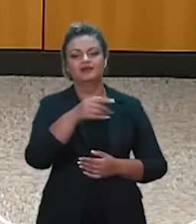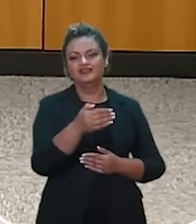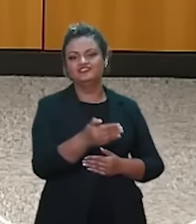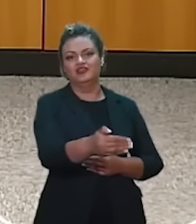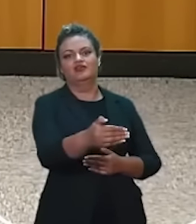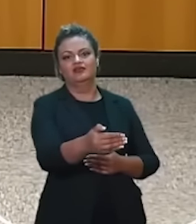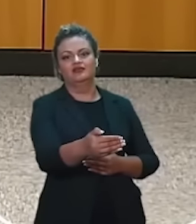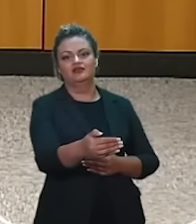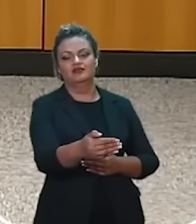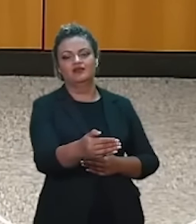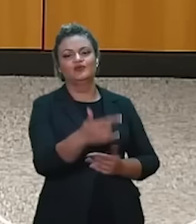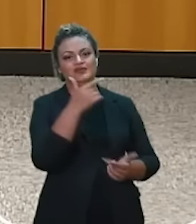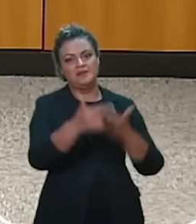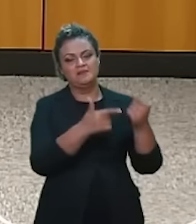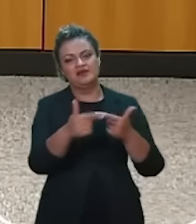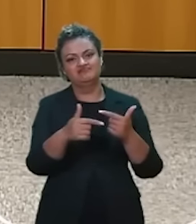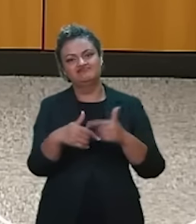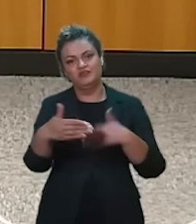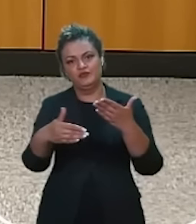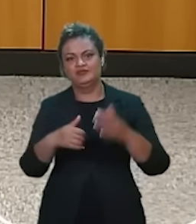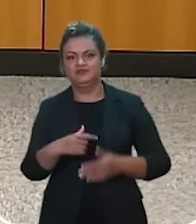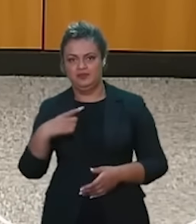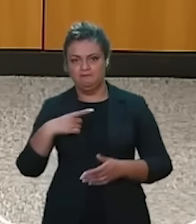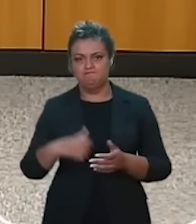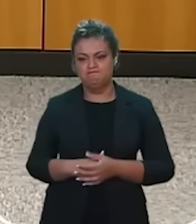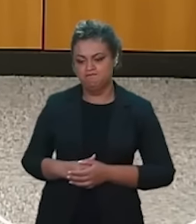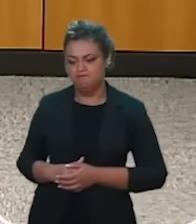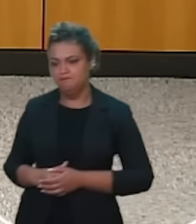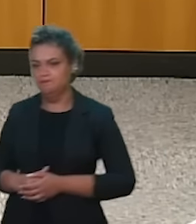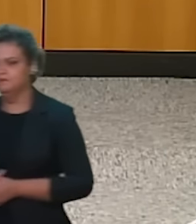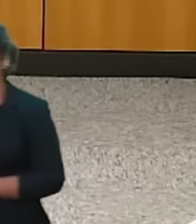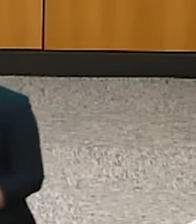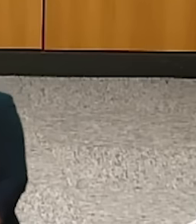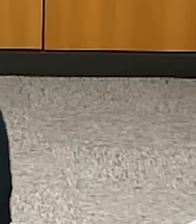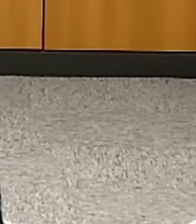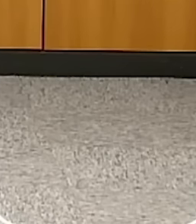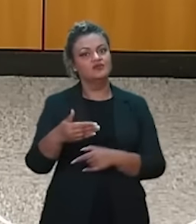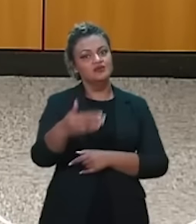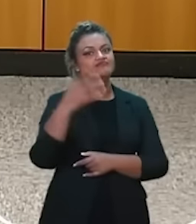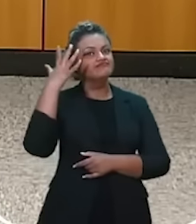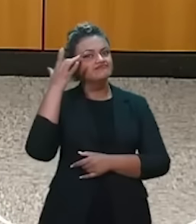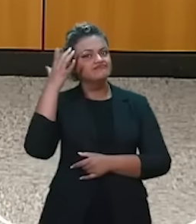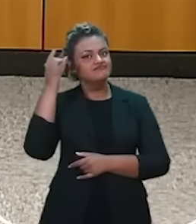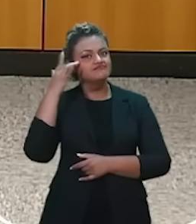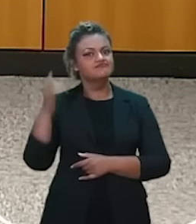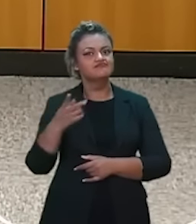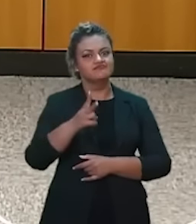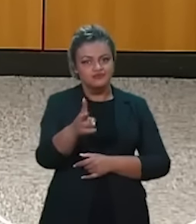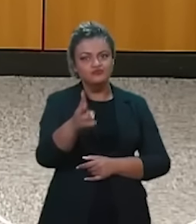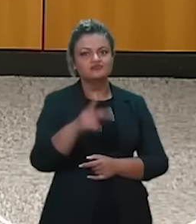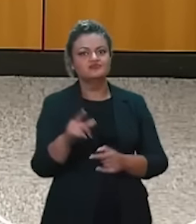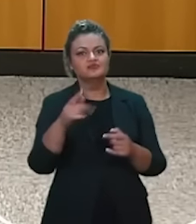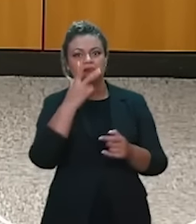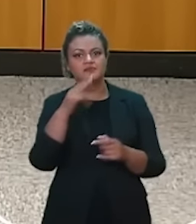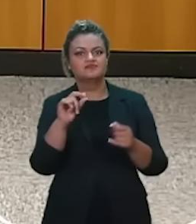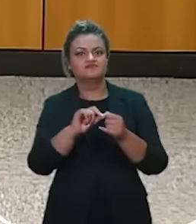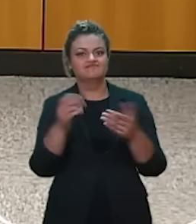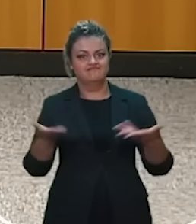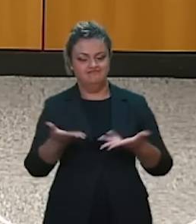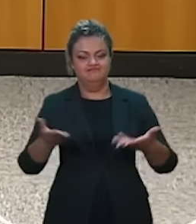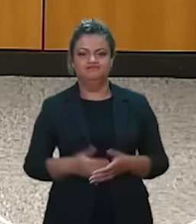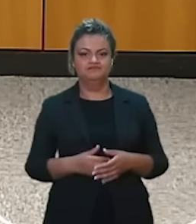que o trabalho caminhou até agora seguimos com Cátia Seabra da folha a continuidade disso que fizemos